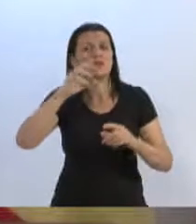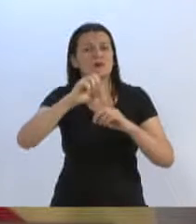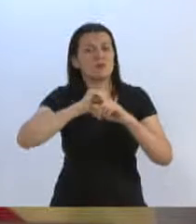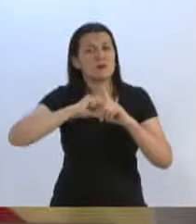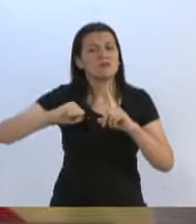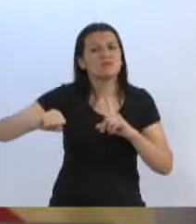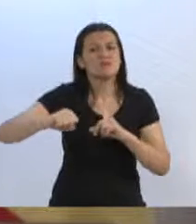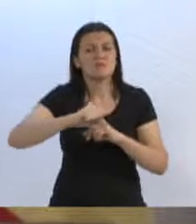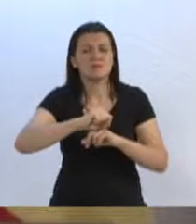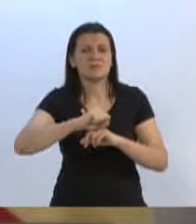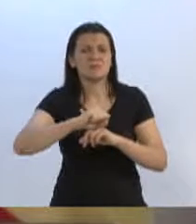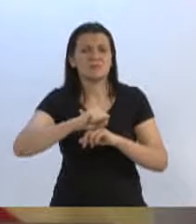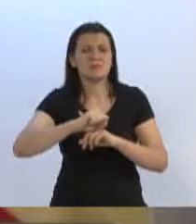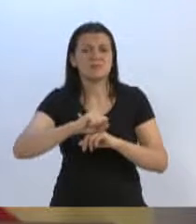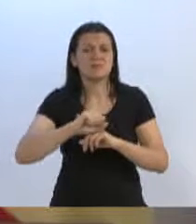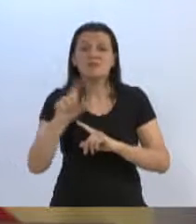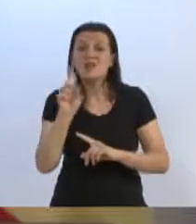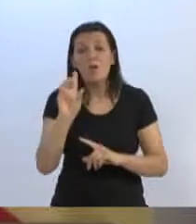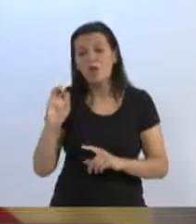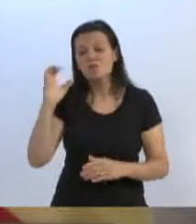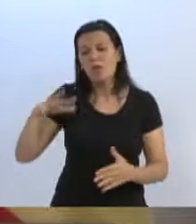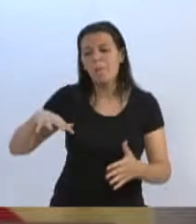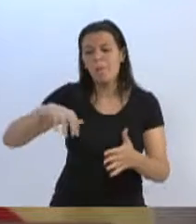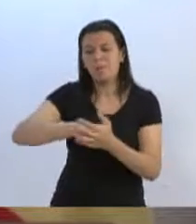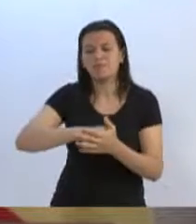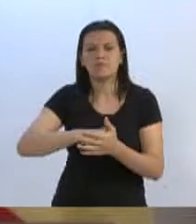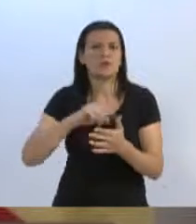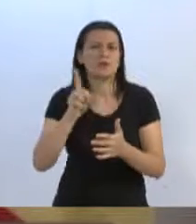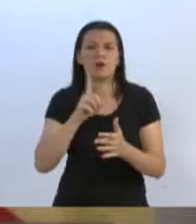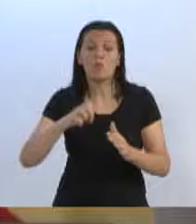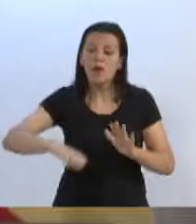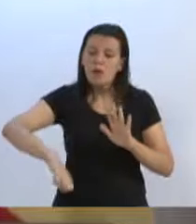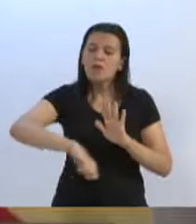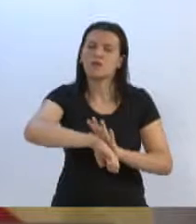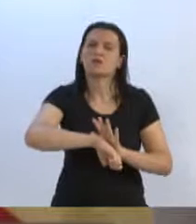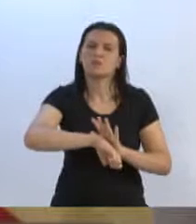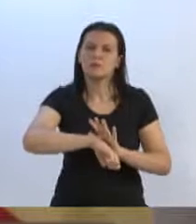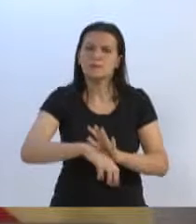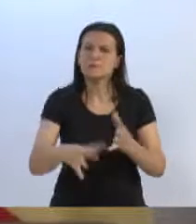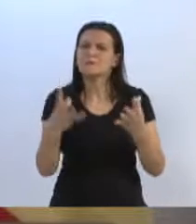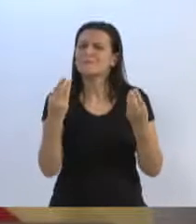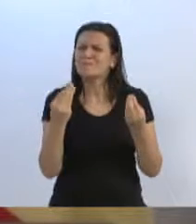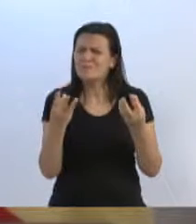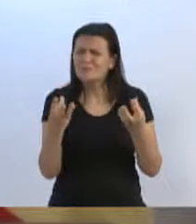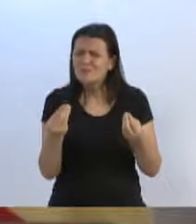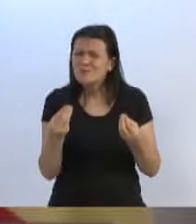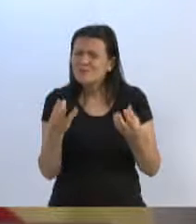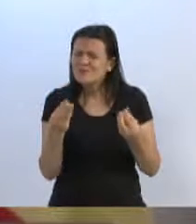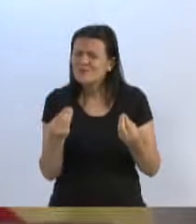acerca disso. Não foi um acidente, foi um crime. E muitos poderiam ter sido